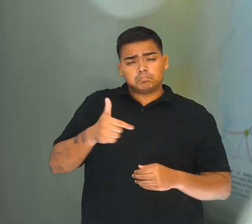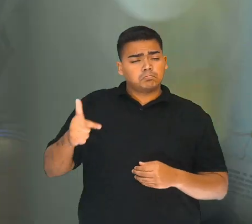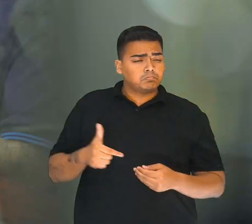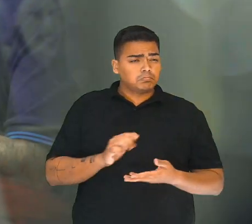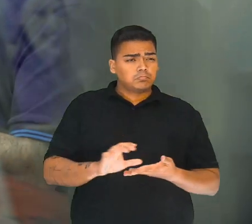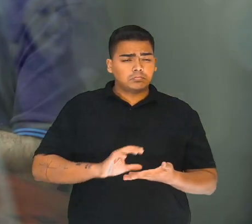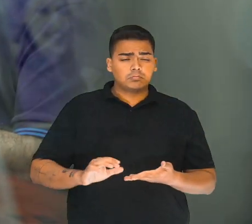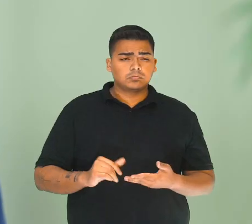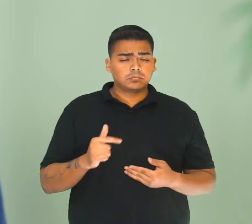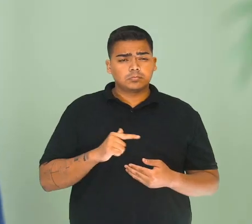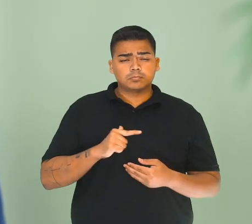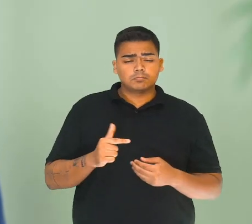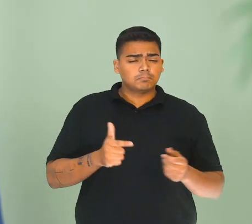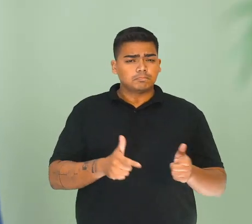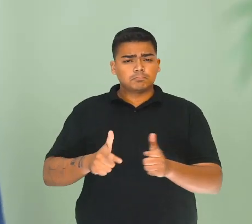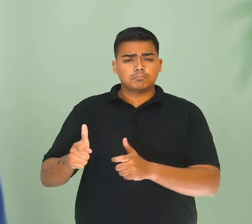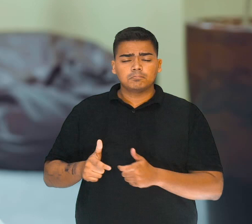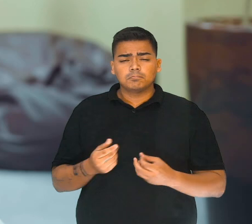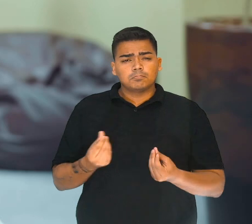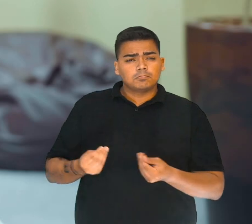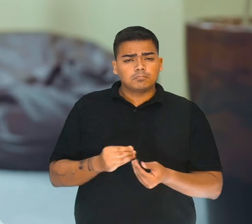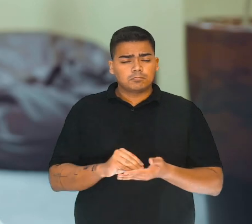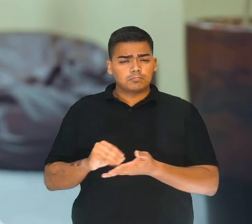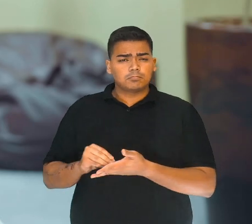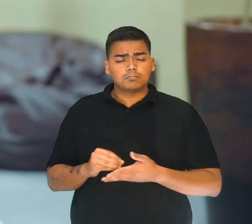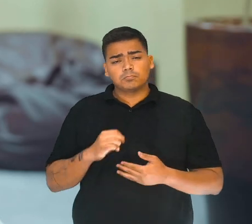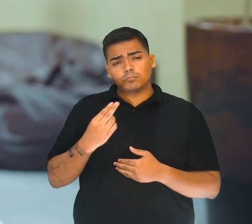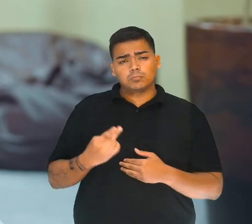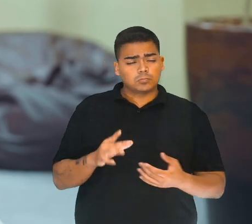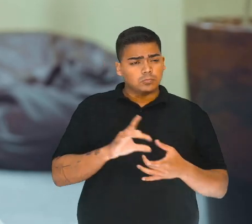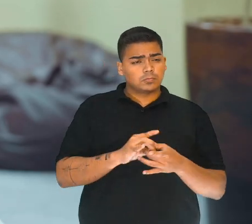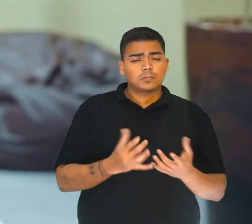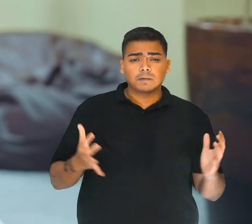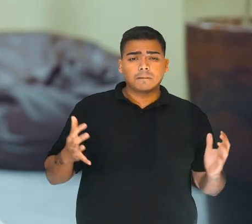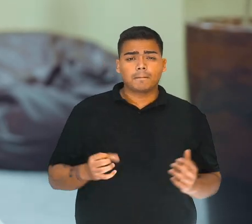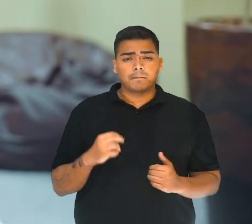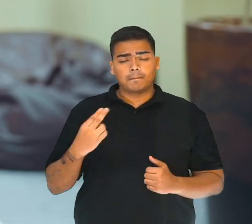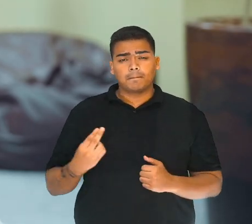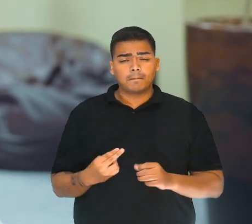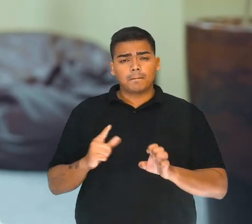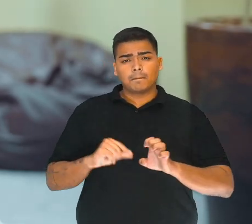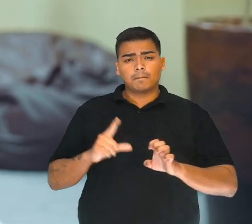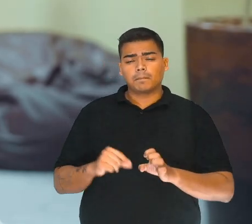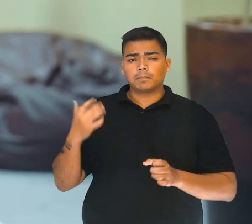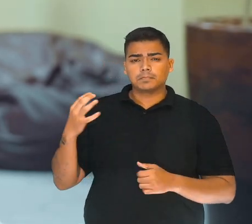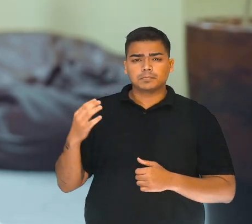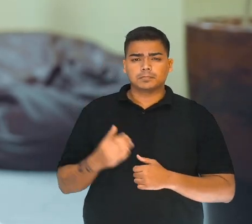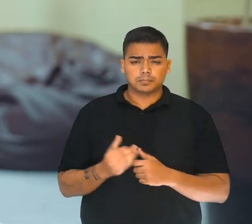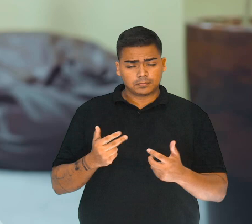ninguém para investir, onde são segmentos incipientes, muito ligado à floresta, ou, por exemplo,